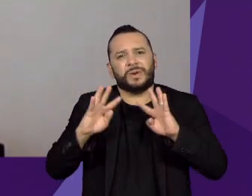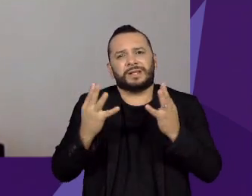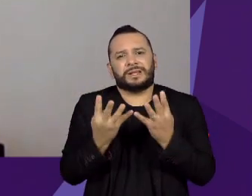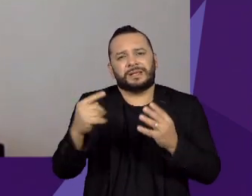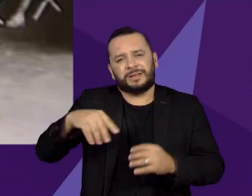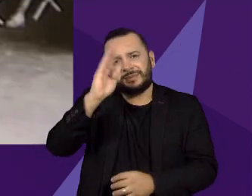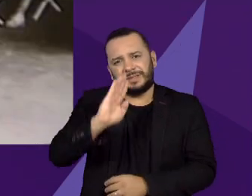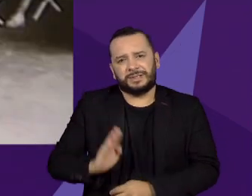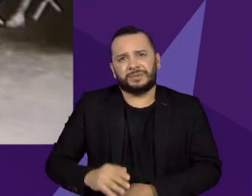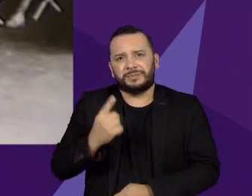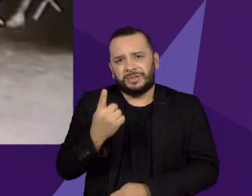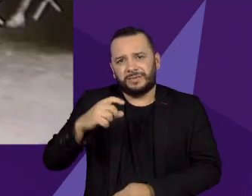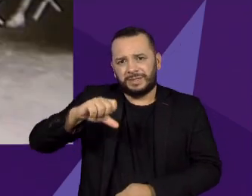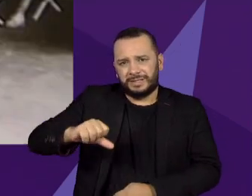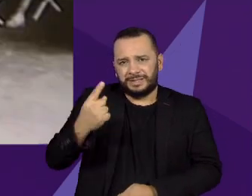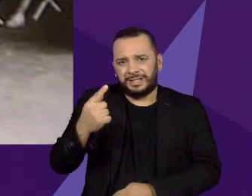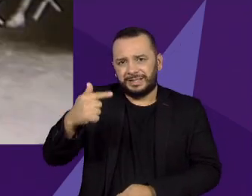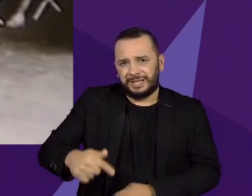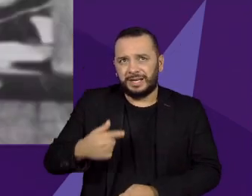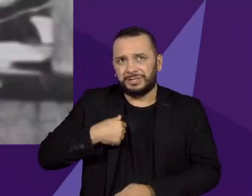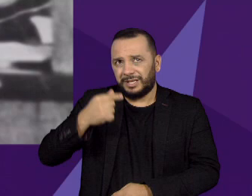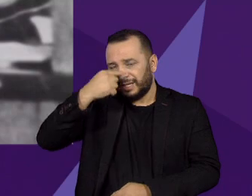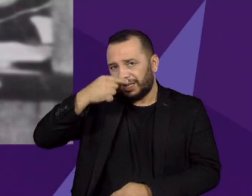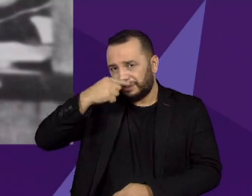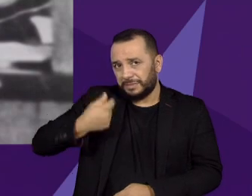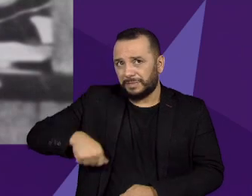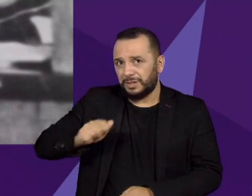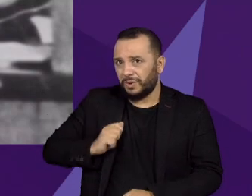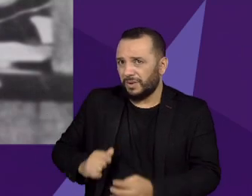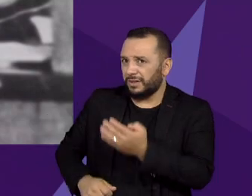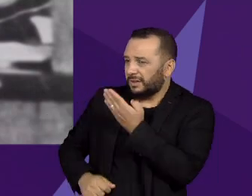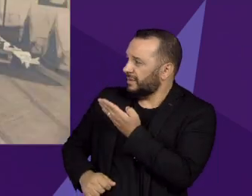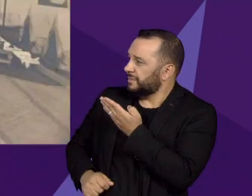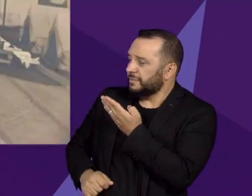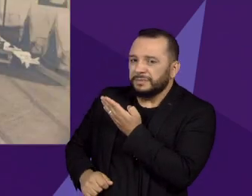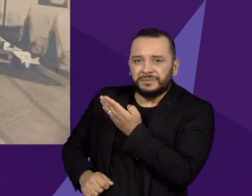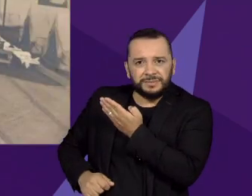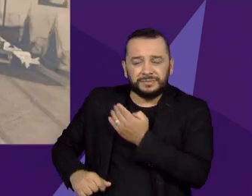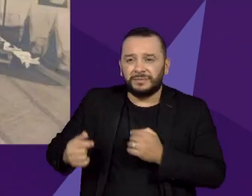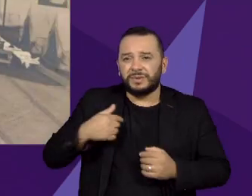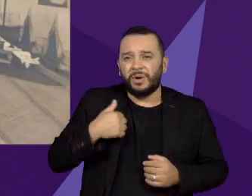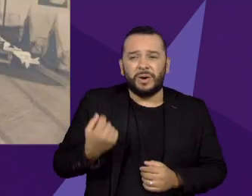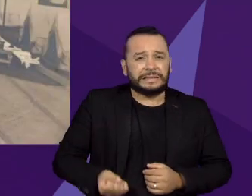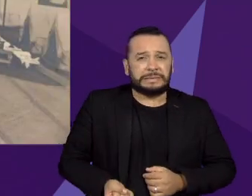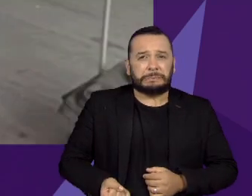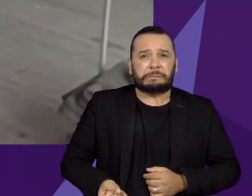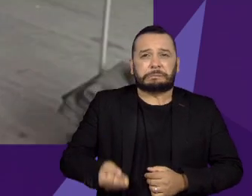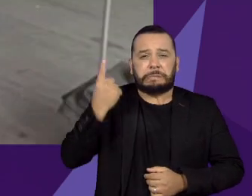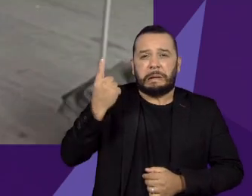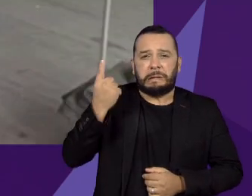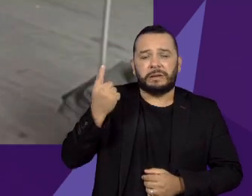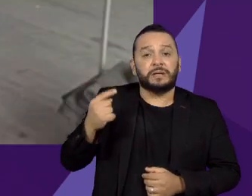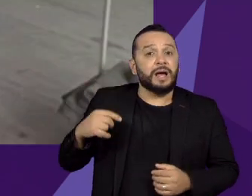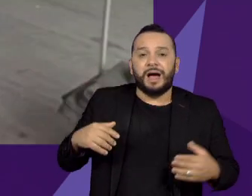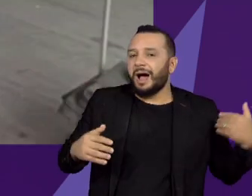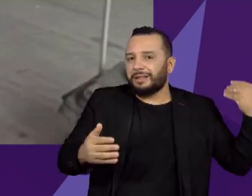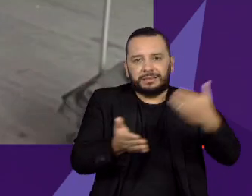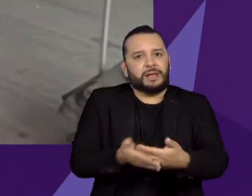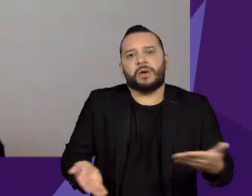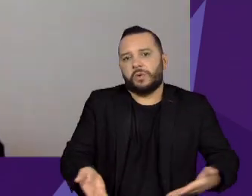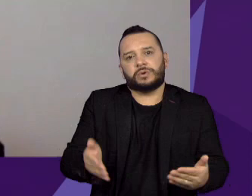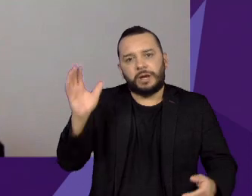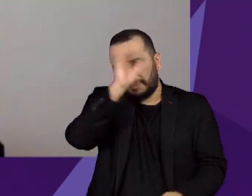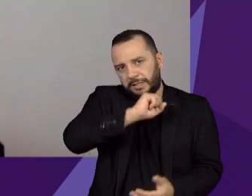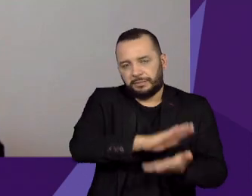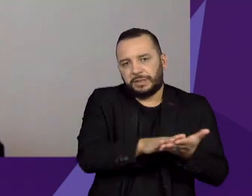gripe espanhola, que era uma coisa inimaginável falar em não quarentena. aprendemos até hoje, né,